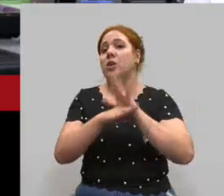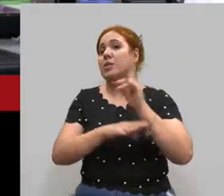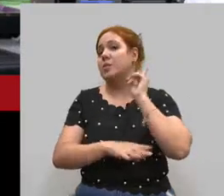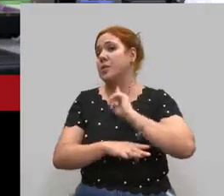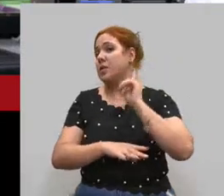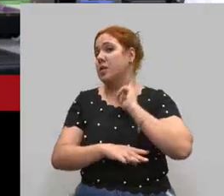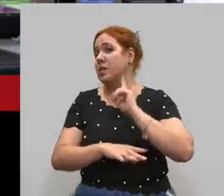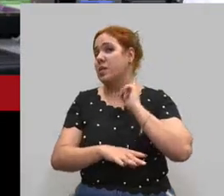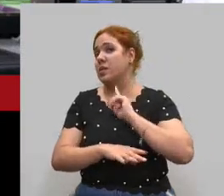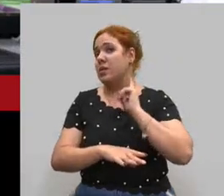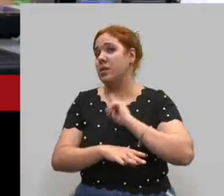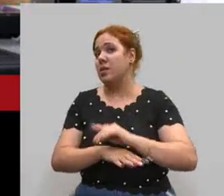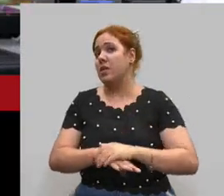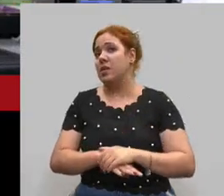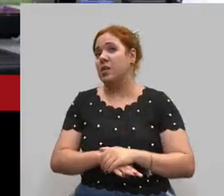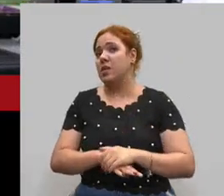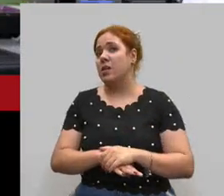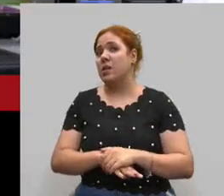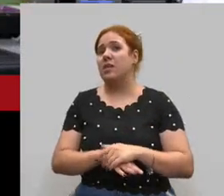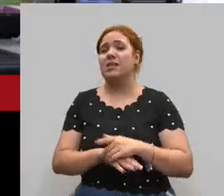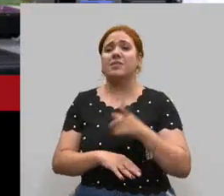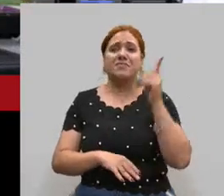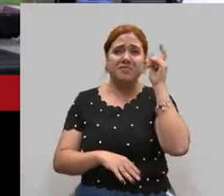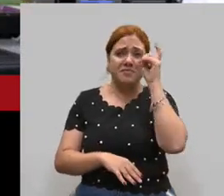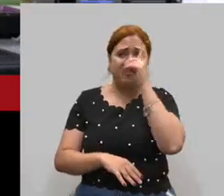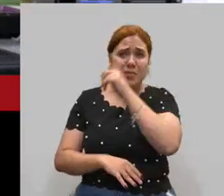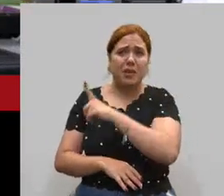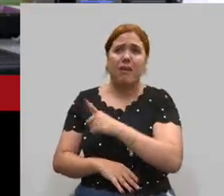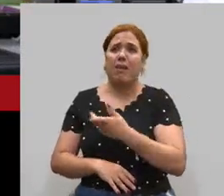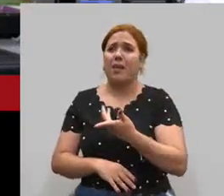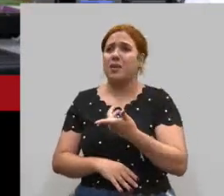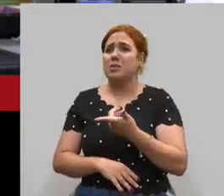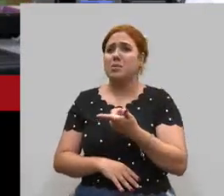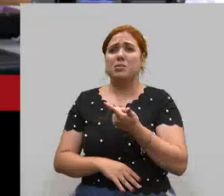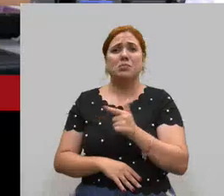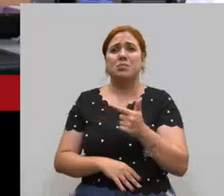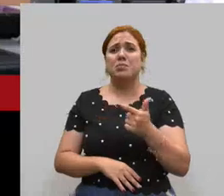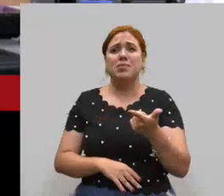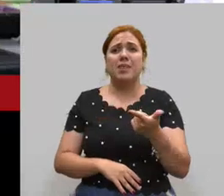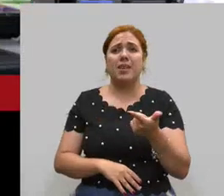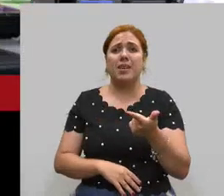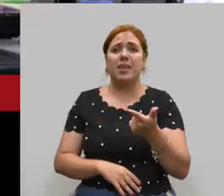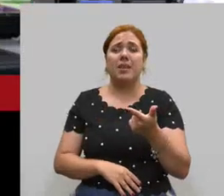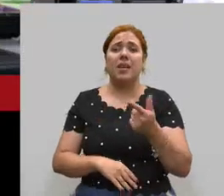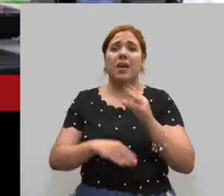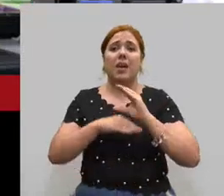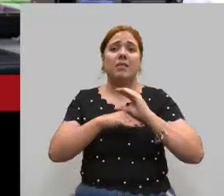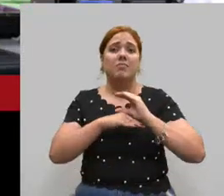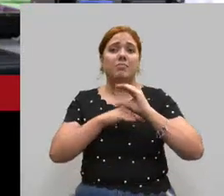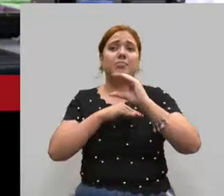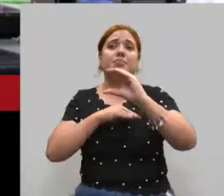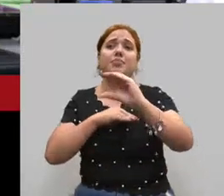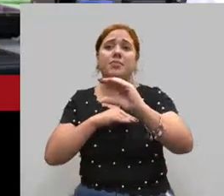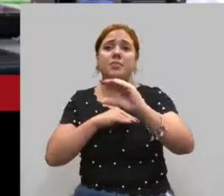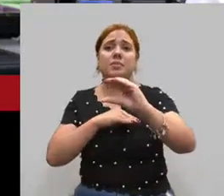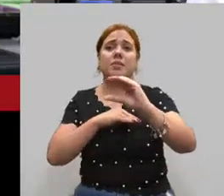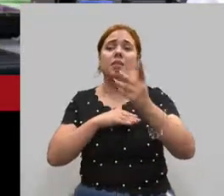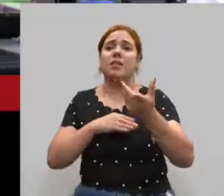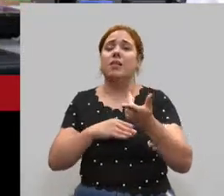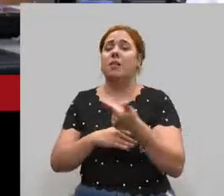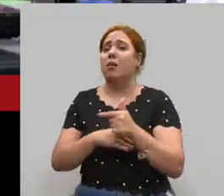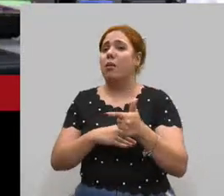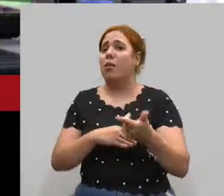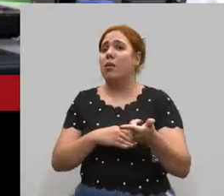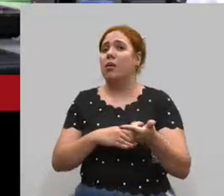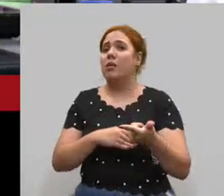Pires na mão passando dificuldade e o deputado muitas vezes tem dificuldade de enviar emenda por exemplo o ano eleitoral você não